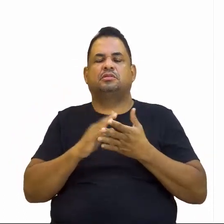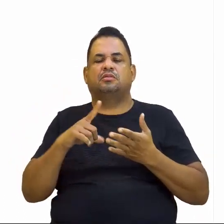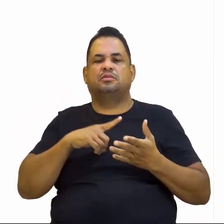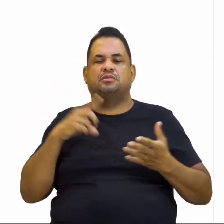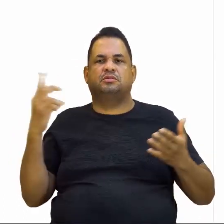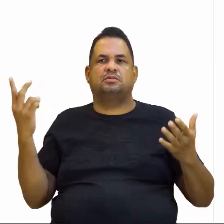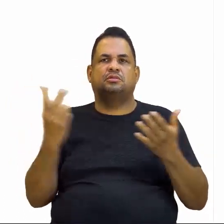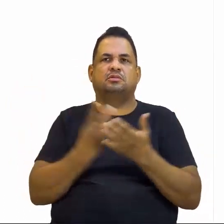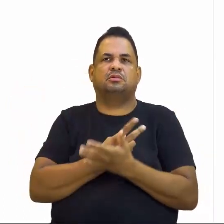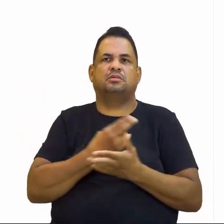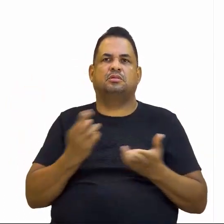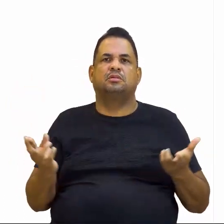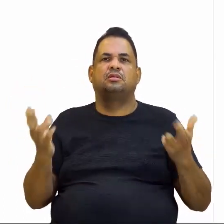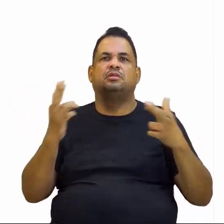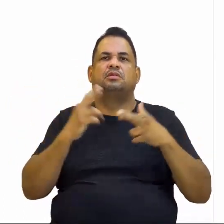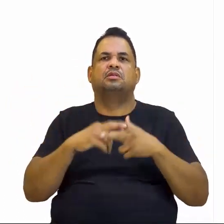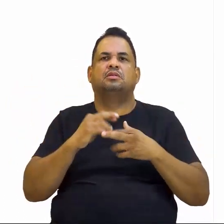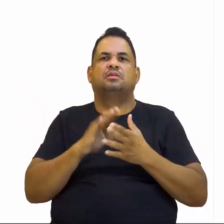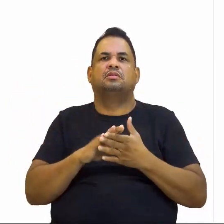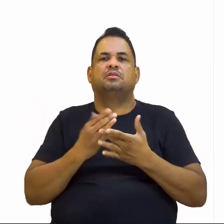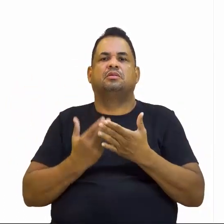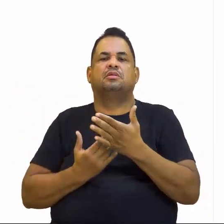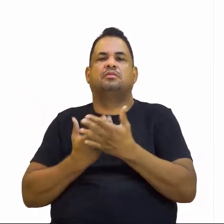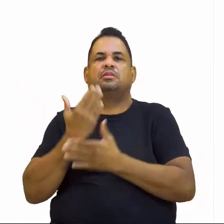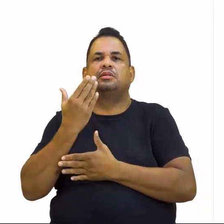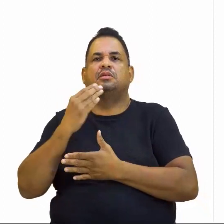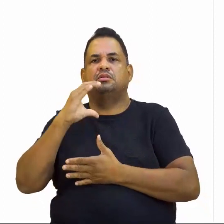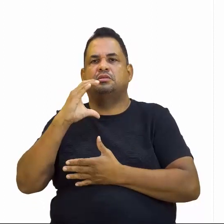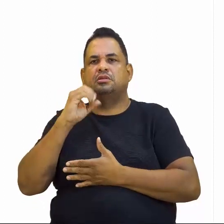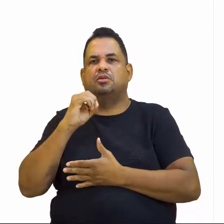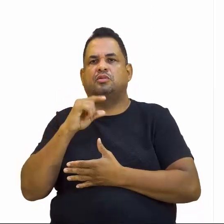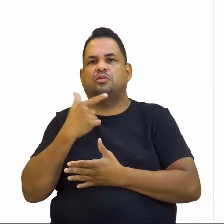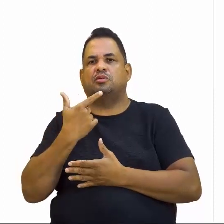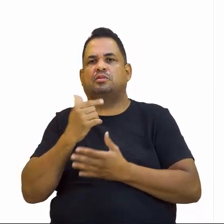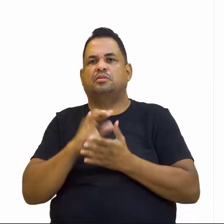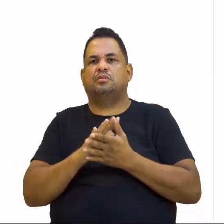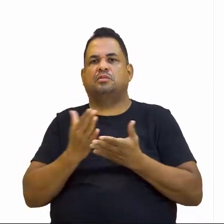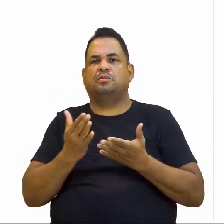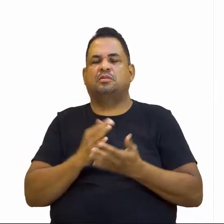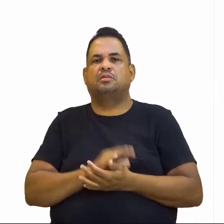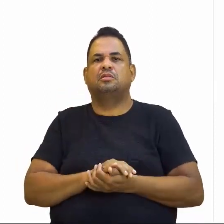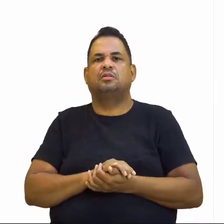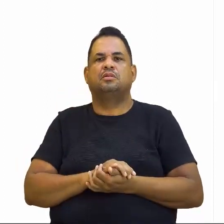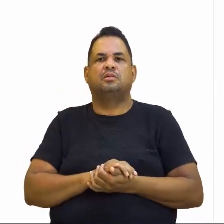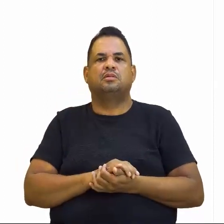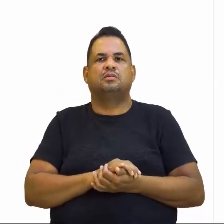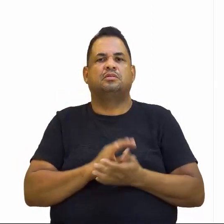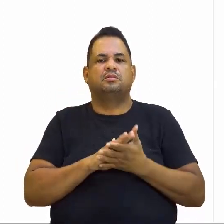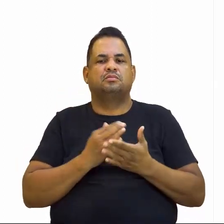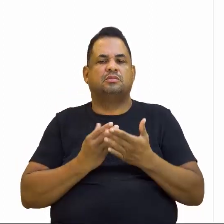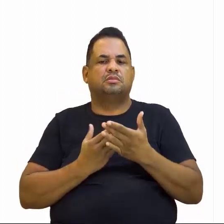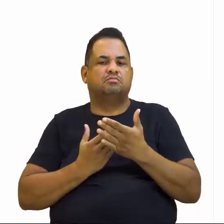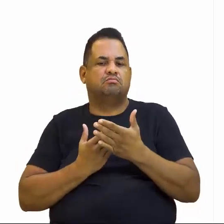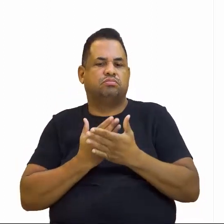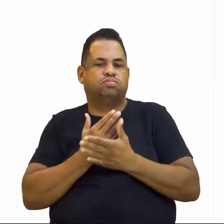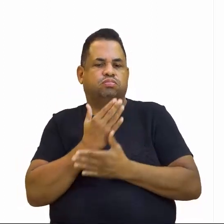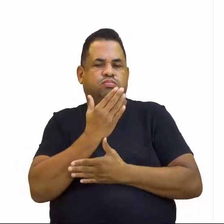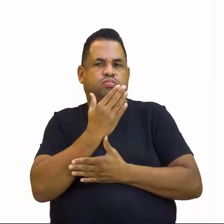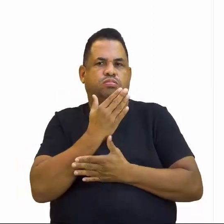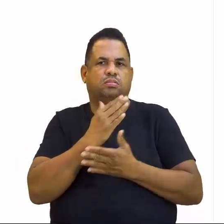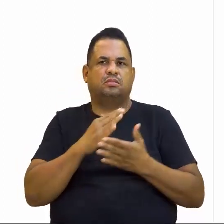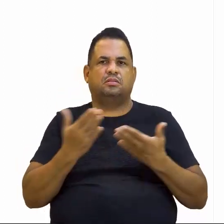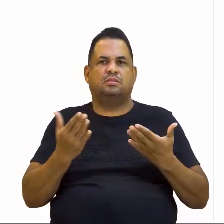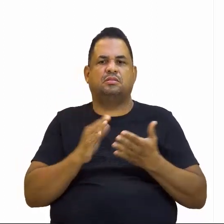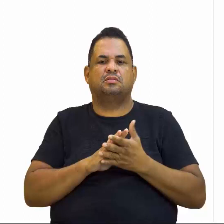onde ele vai liberar CO2. E esse CO2 ele vai tentar fugir, escapar